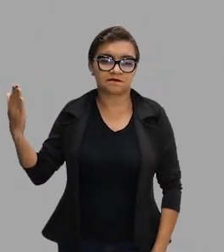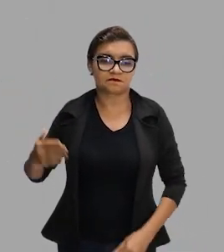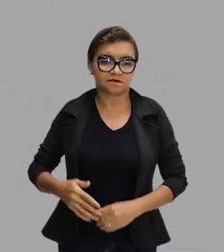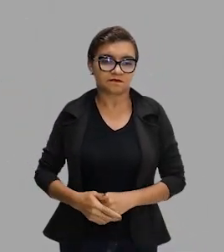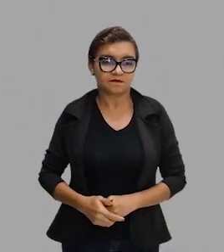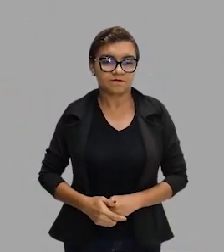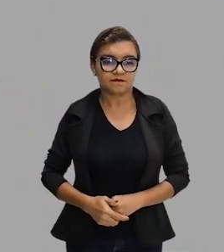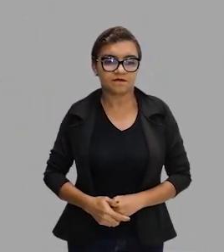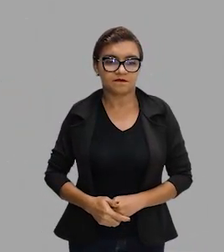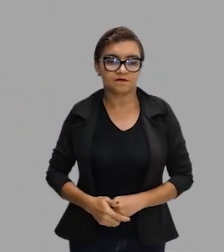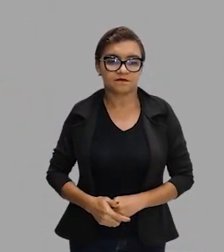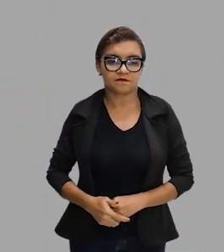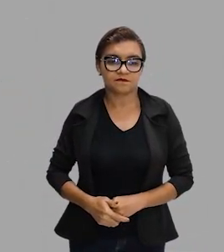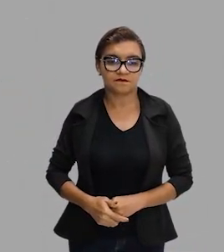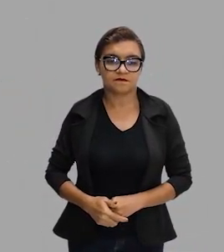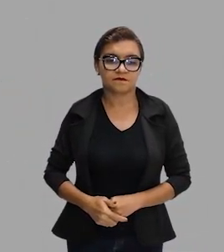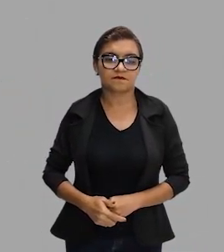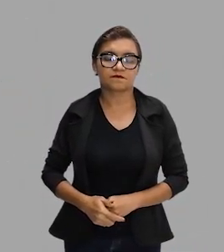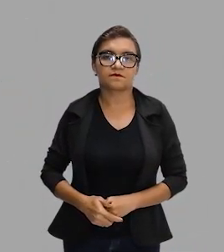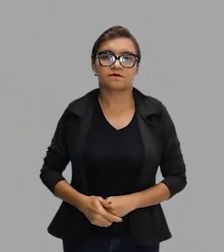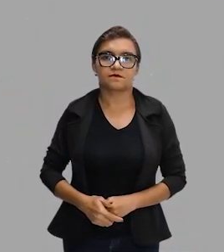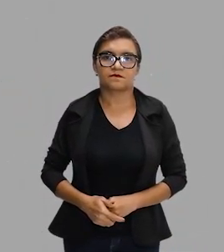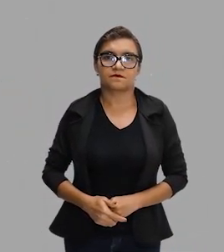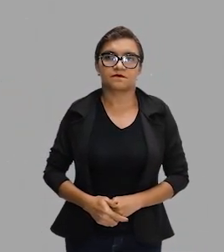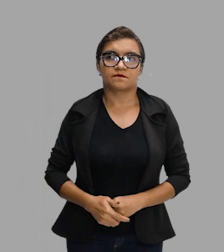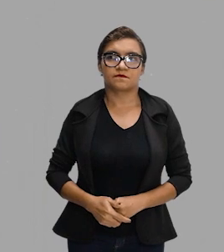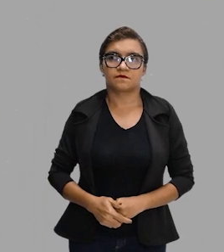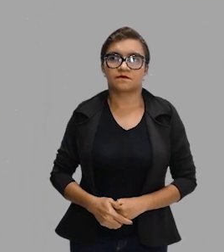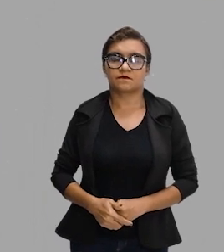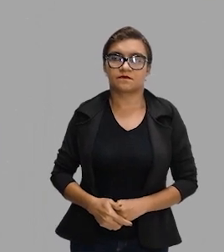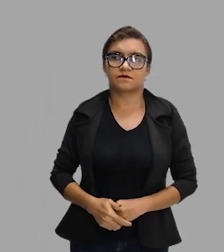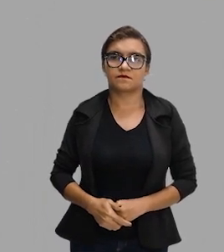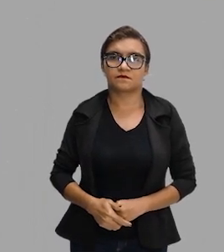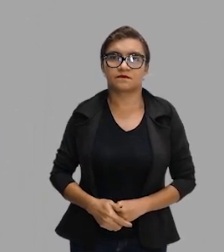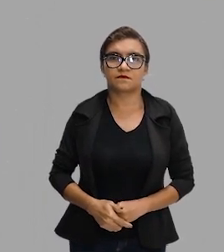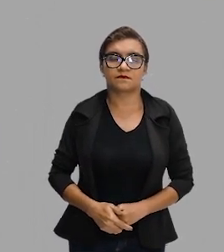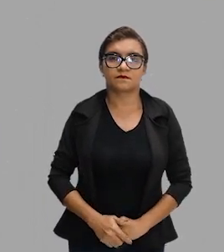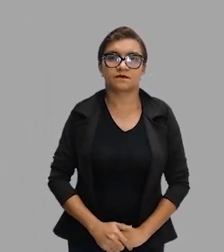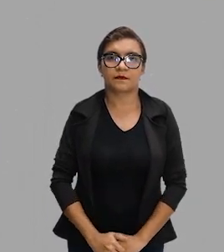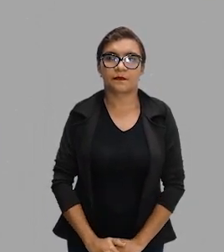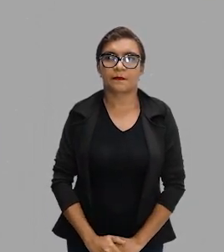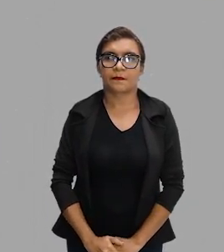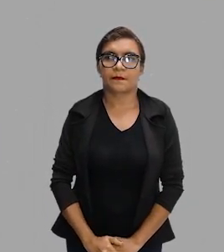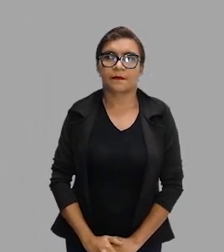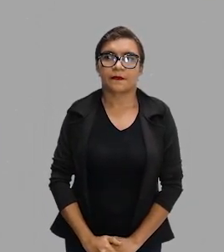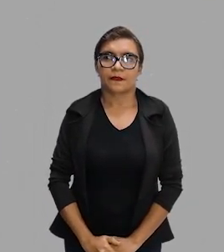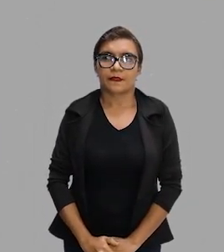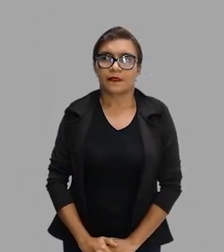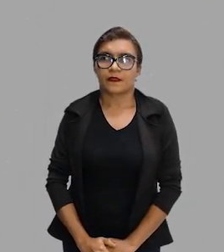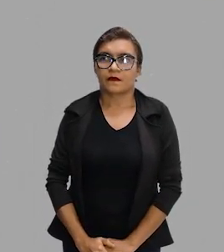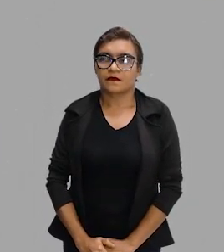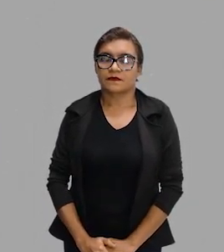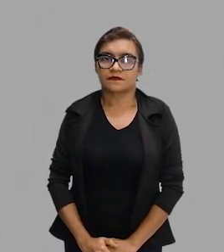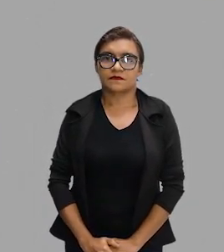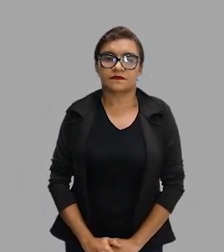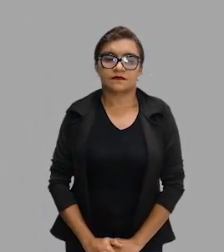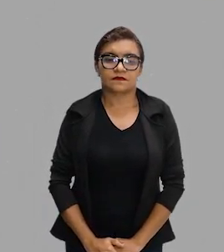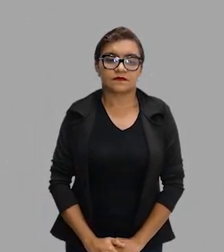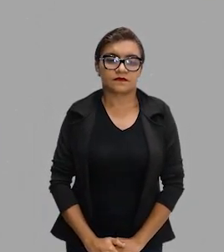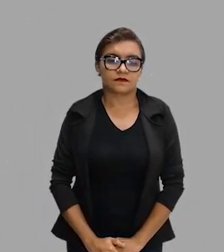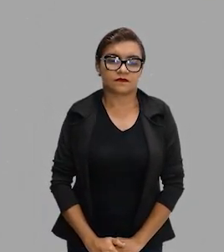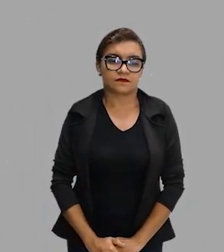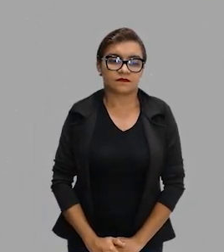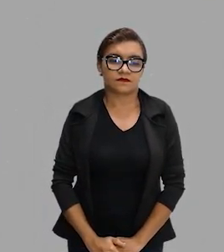indicativo. Ejemplo, desayuno, café y tostadas todos los días.